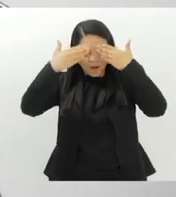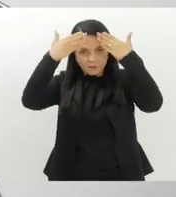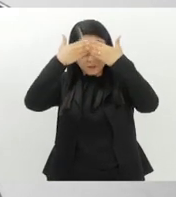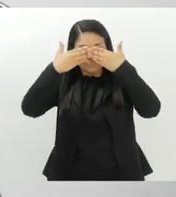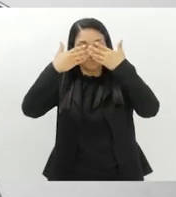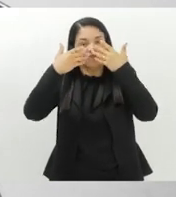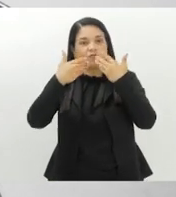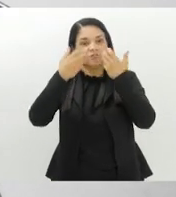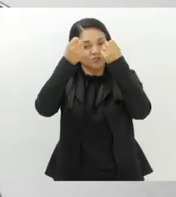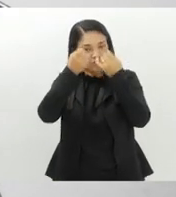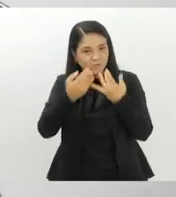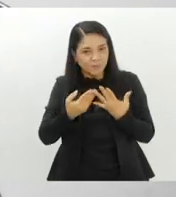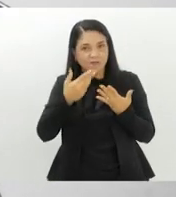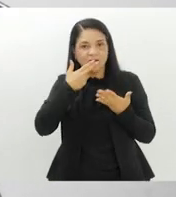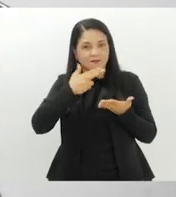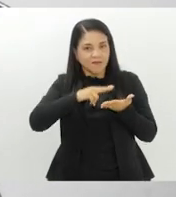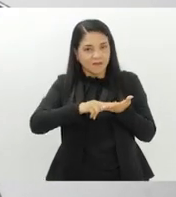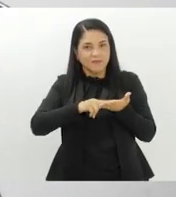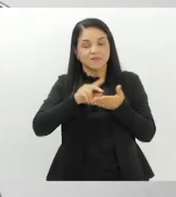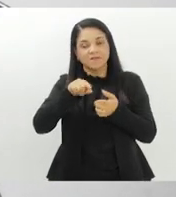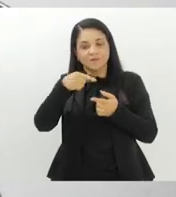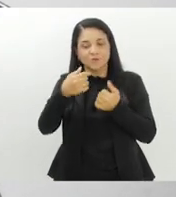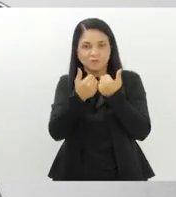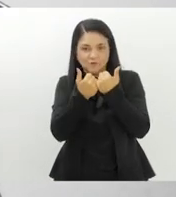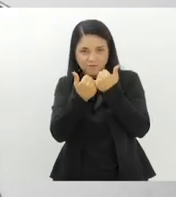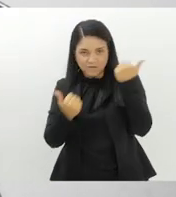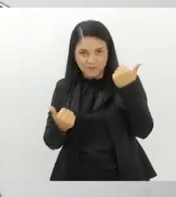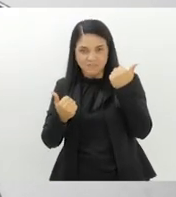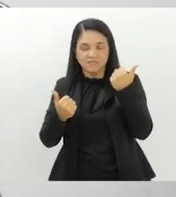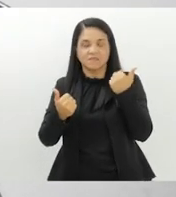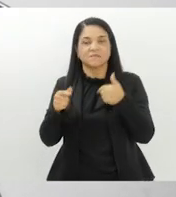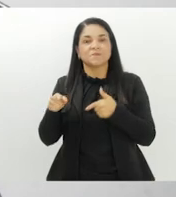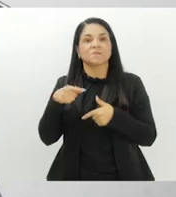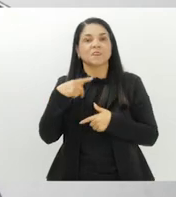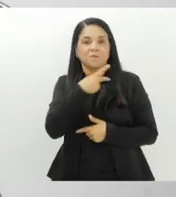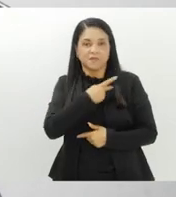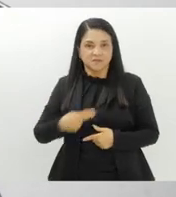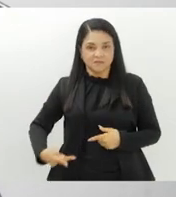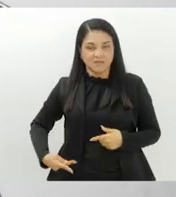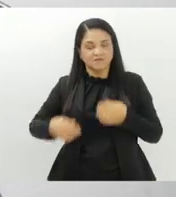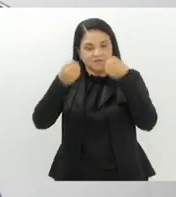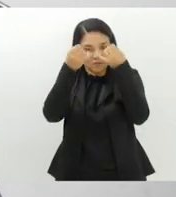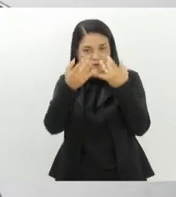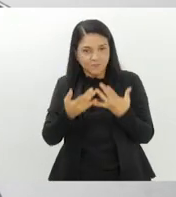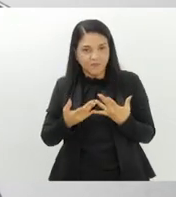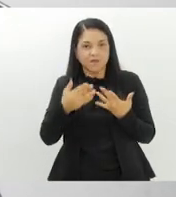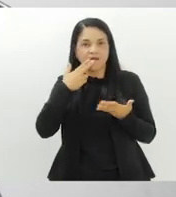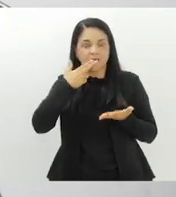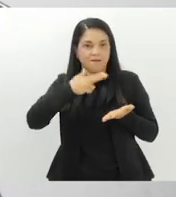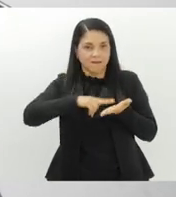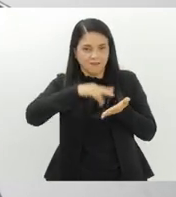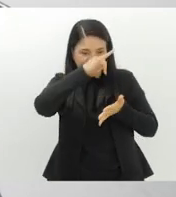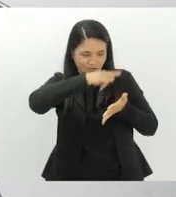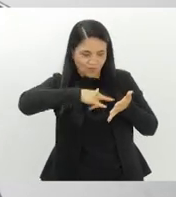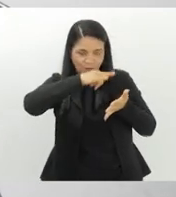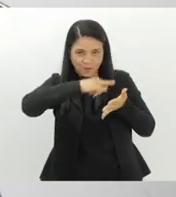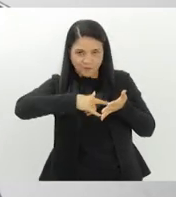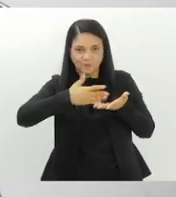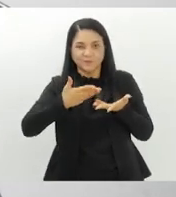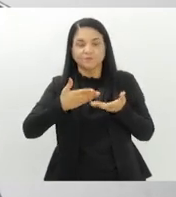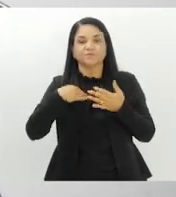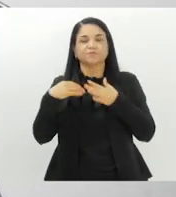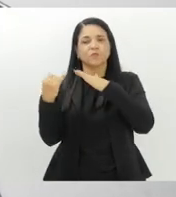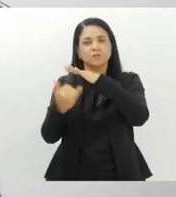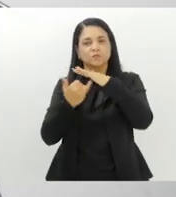eu vou deixar para o meu vice-presidente Pai Vaguinho falar sobre o documento Carta Magna da Umbanda. Então, o